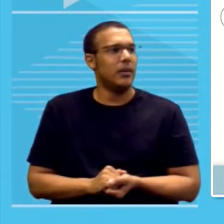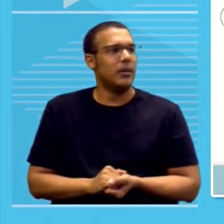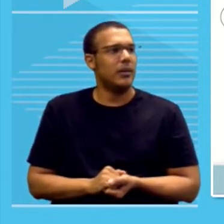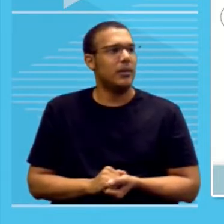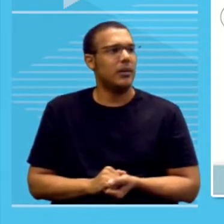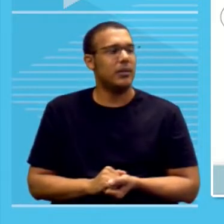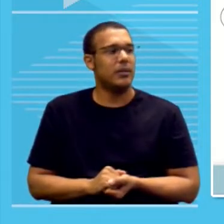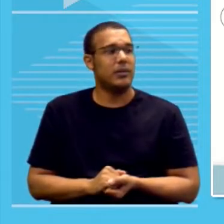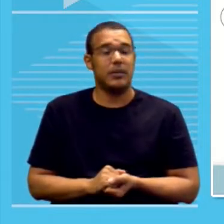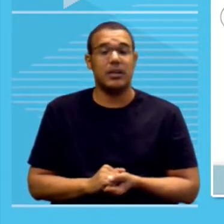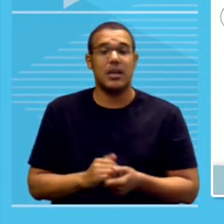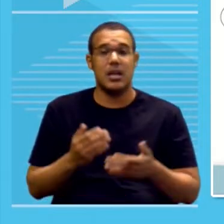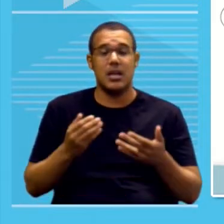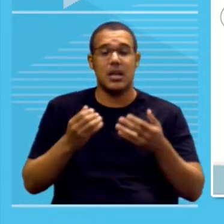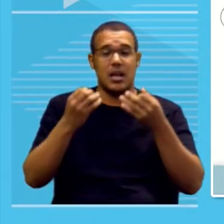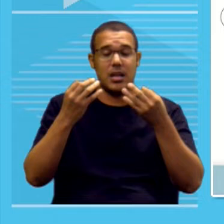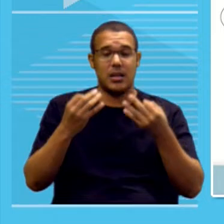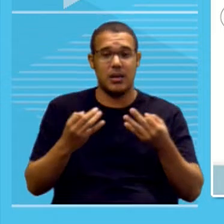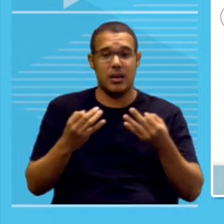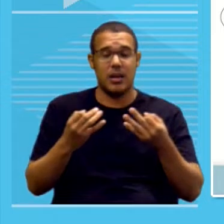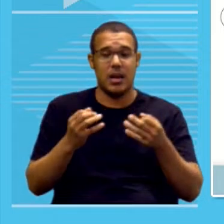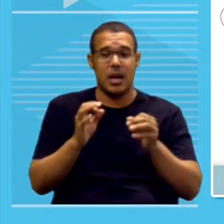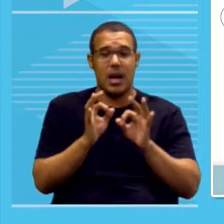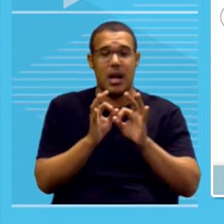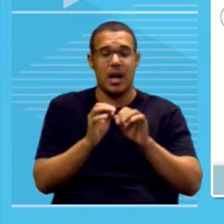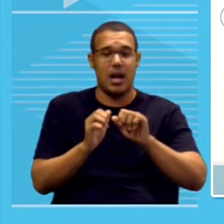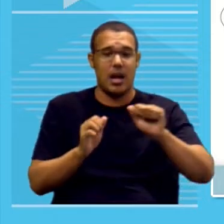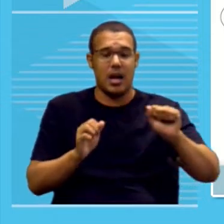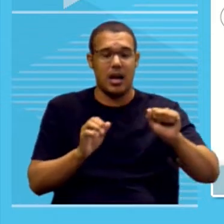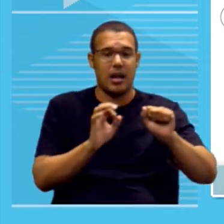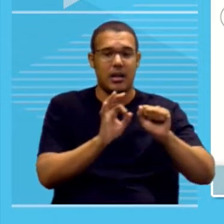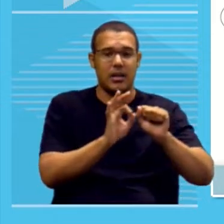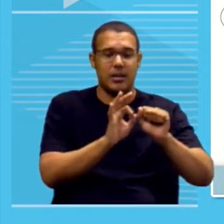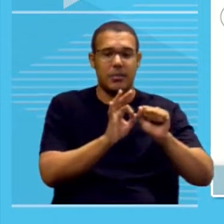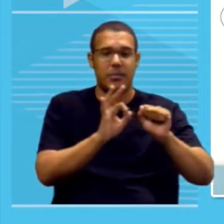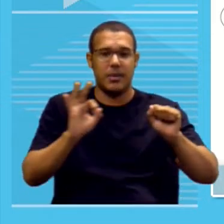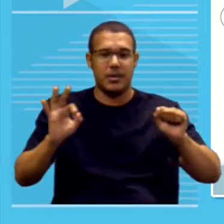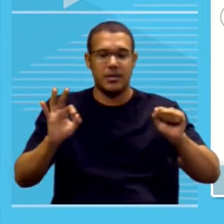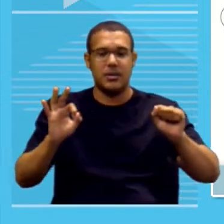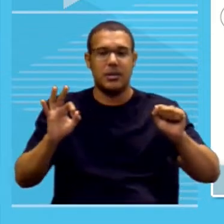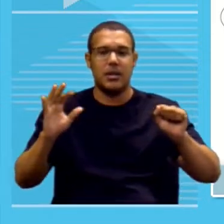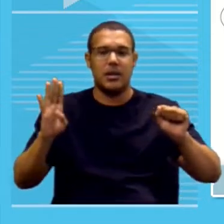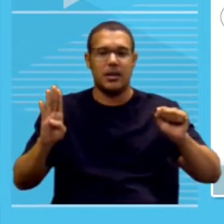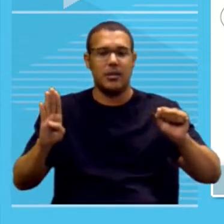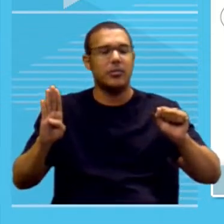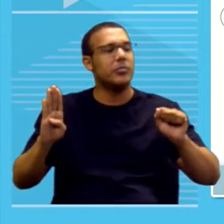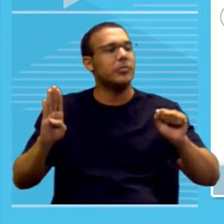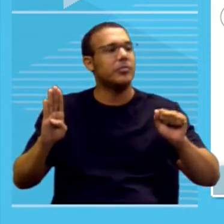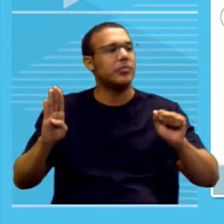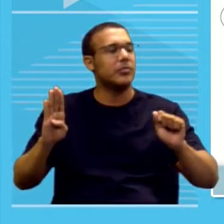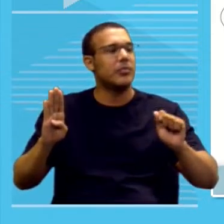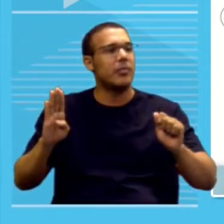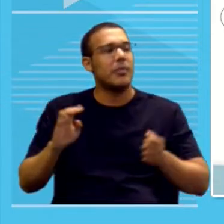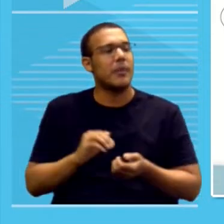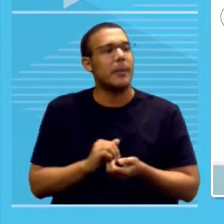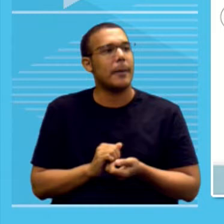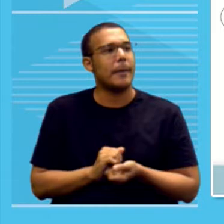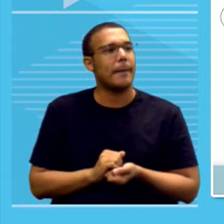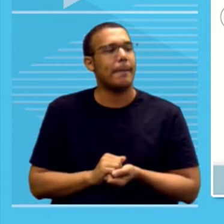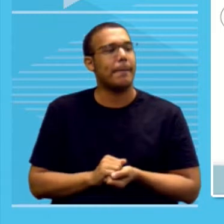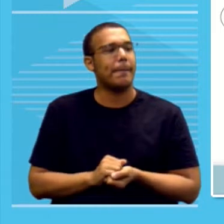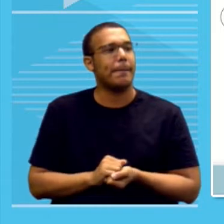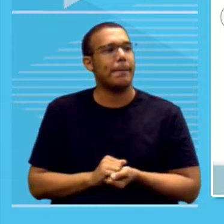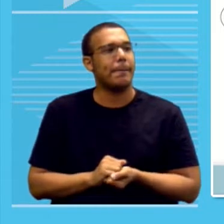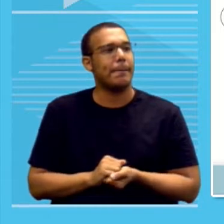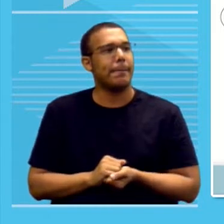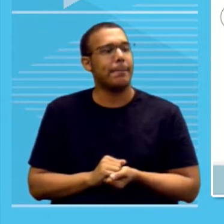a distância entre os pontos A e B professor a distância